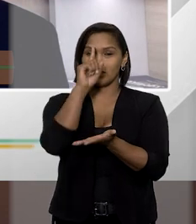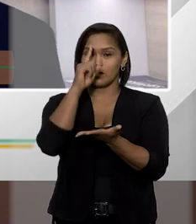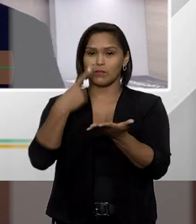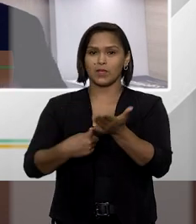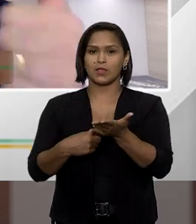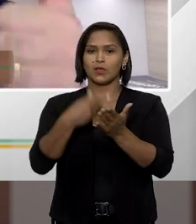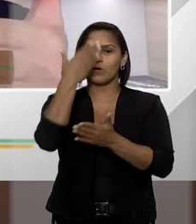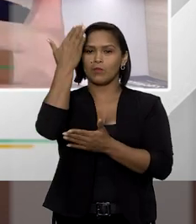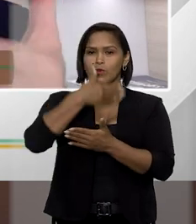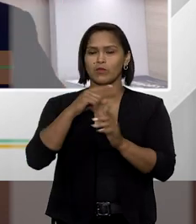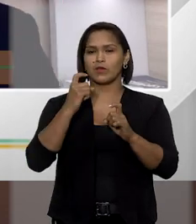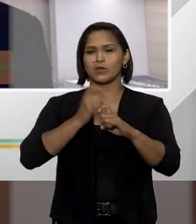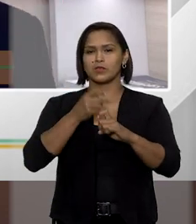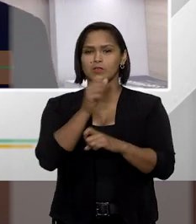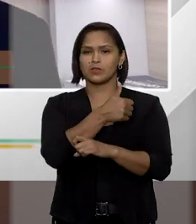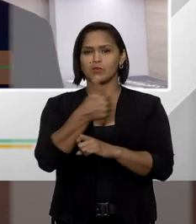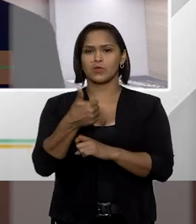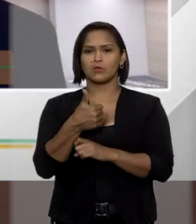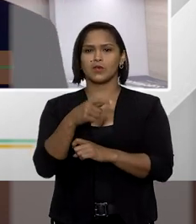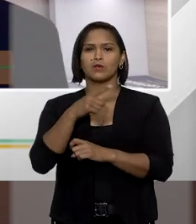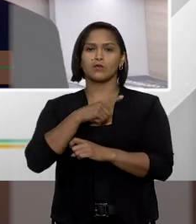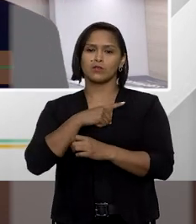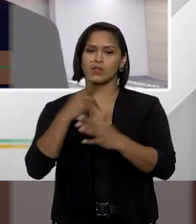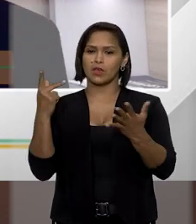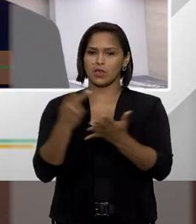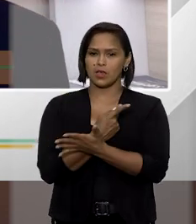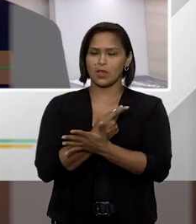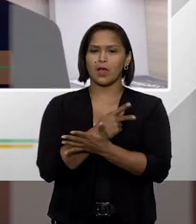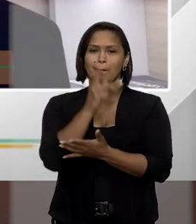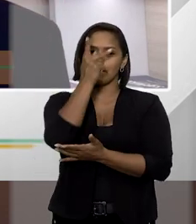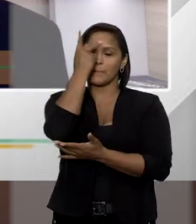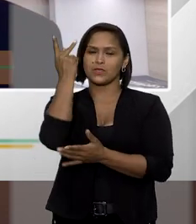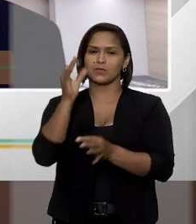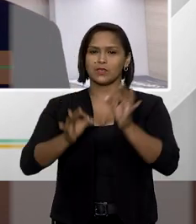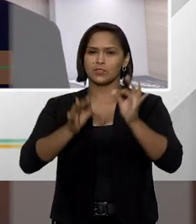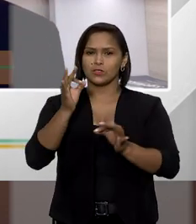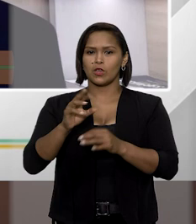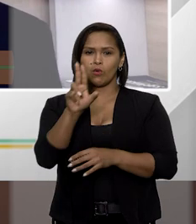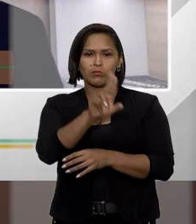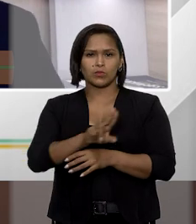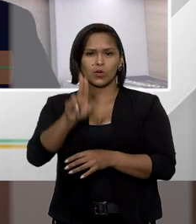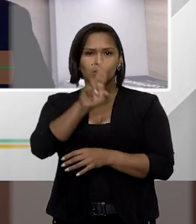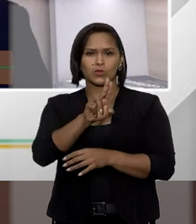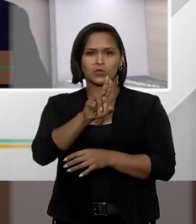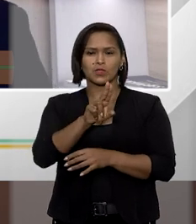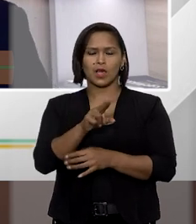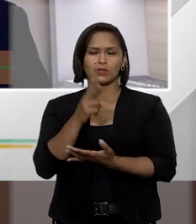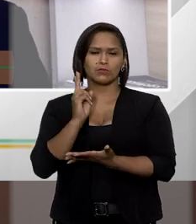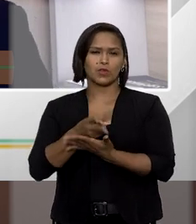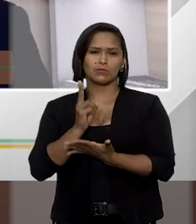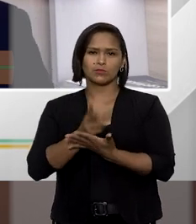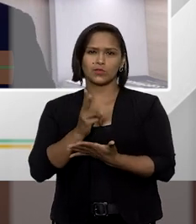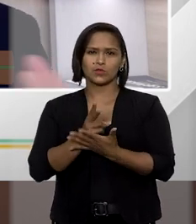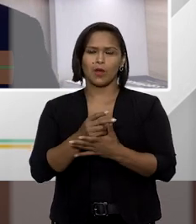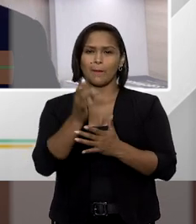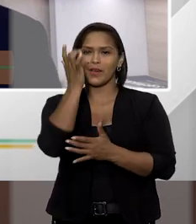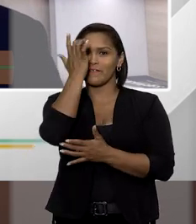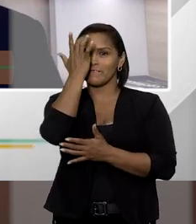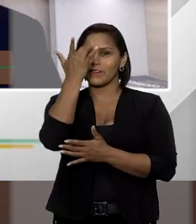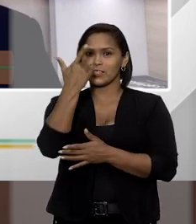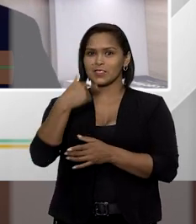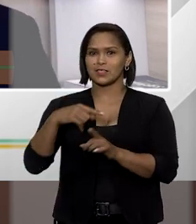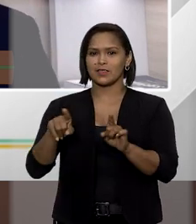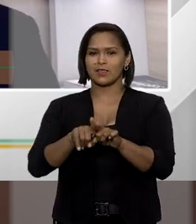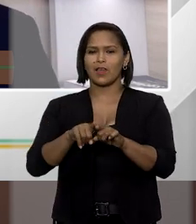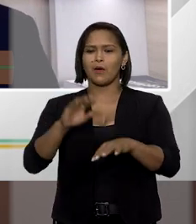quando comprovado no inciso 1º ter sido a personalidade jurídica utilizada de forma habitual para